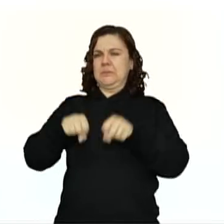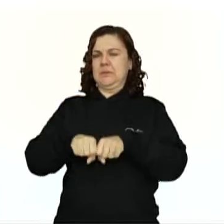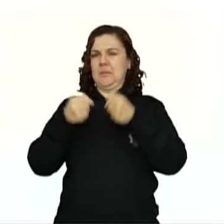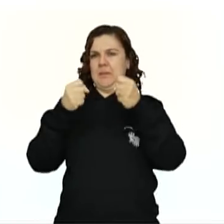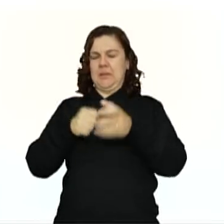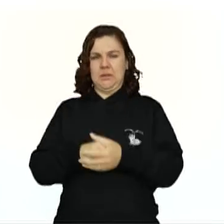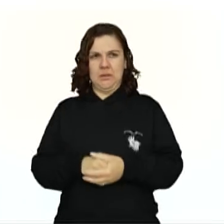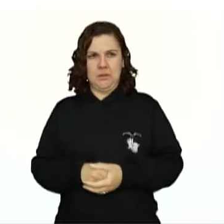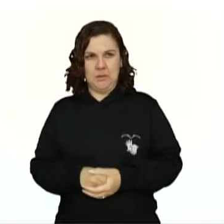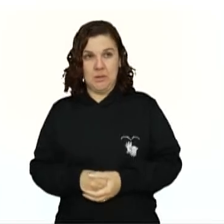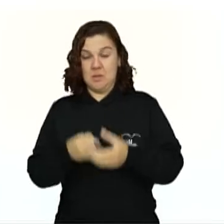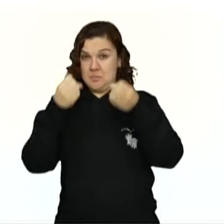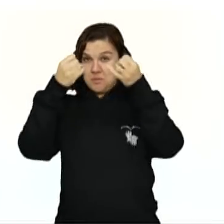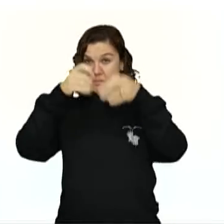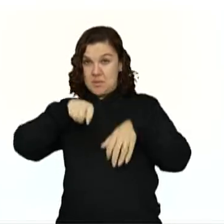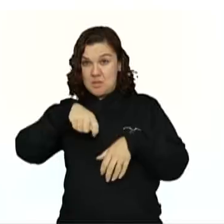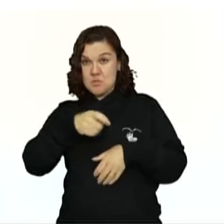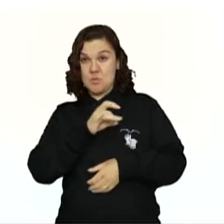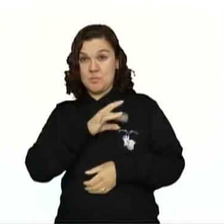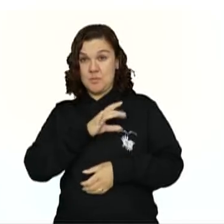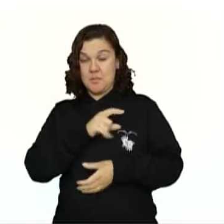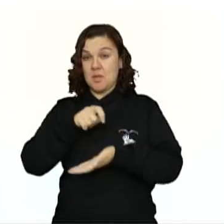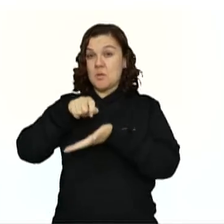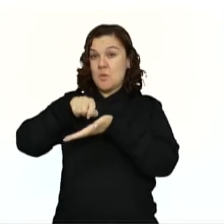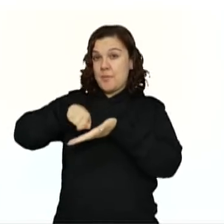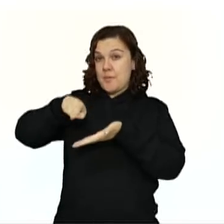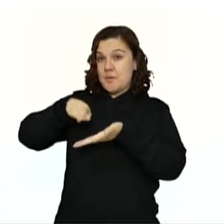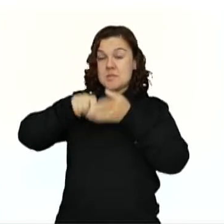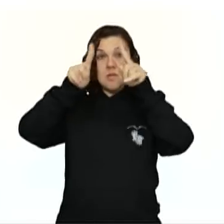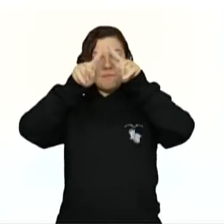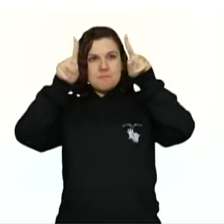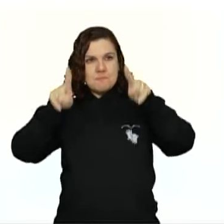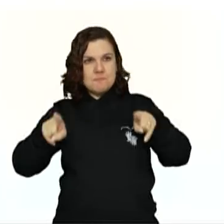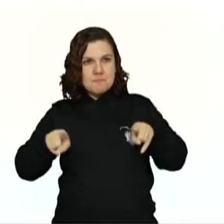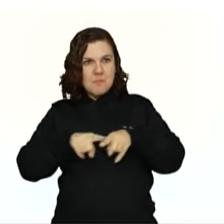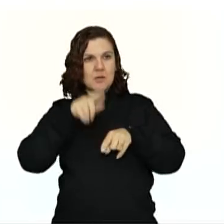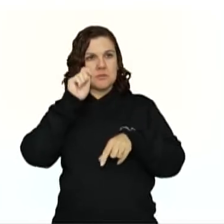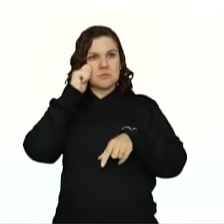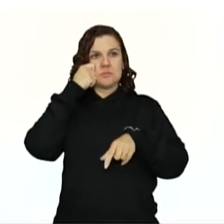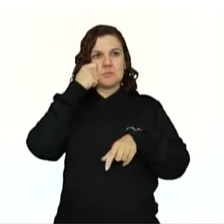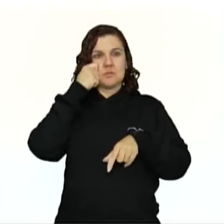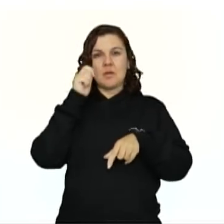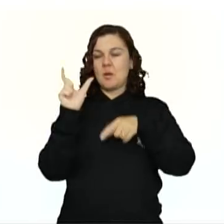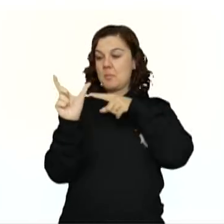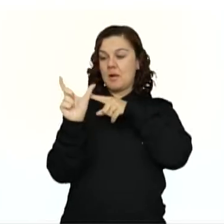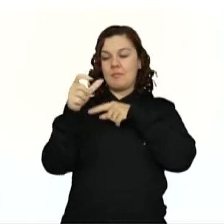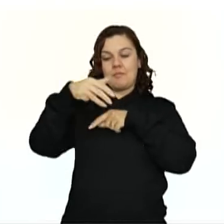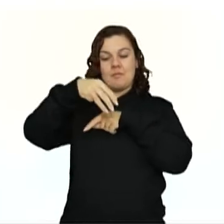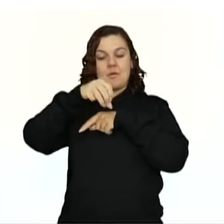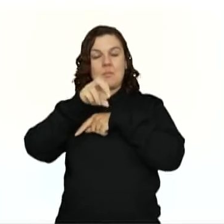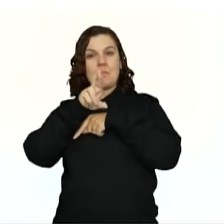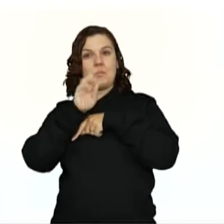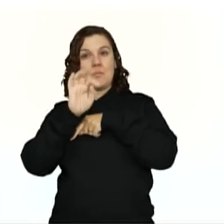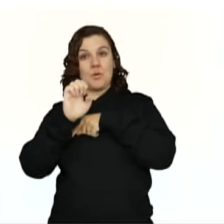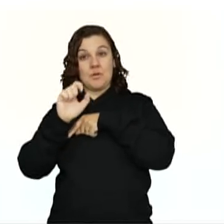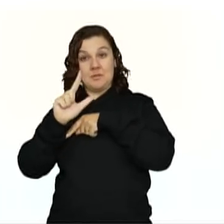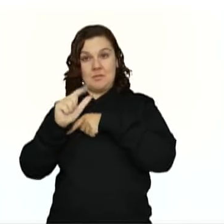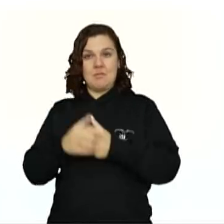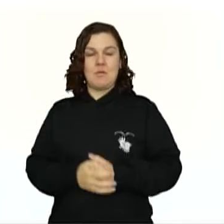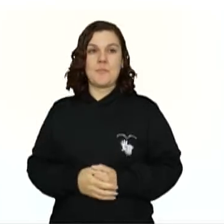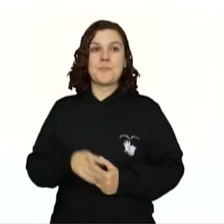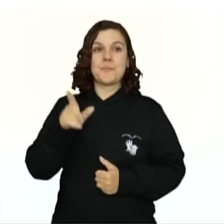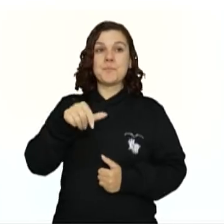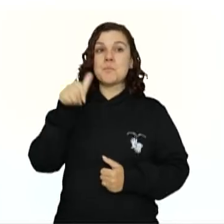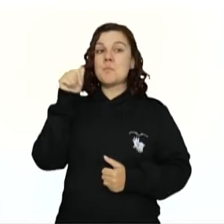quebrado. Para falar do medo, escrevo no quadro negro a palavra mortal. Esse poema é